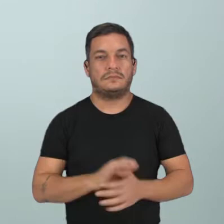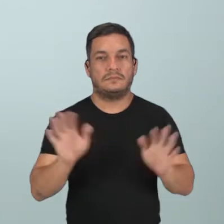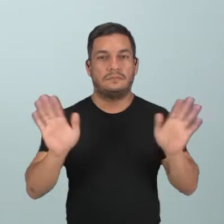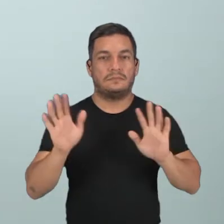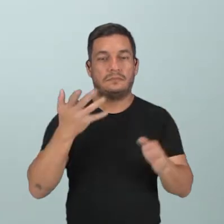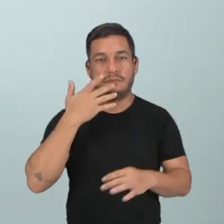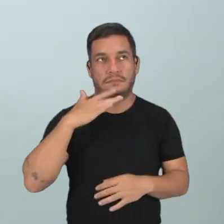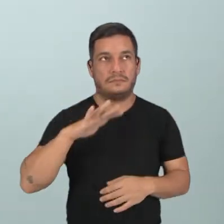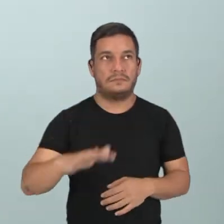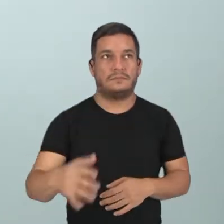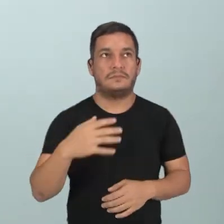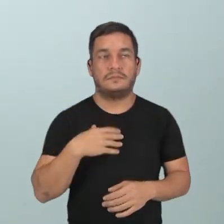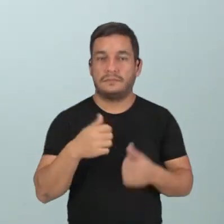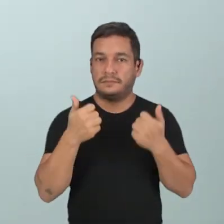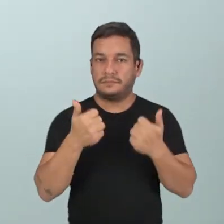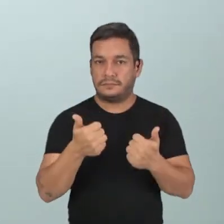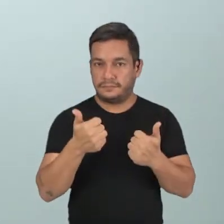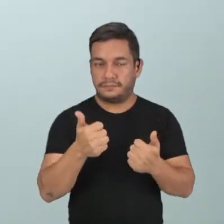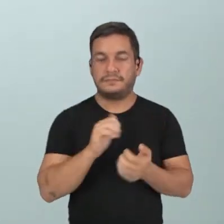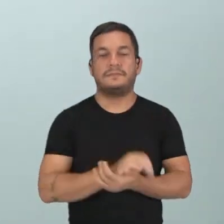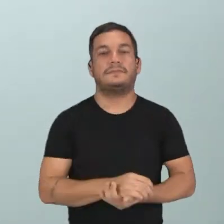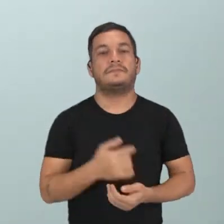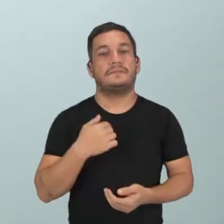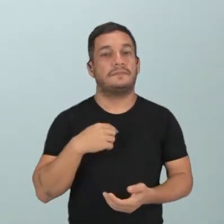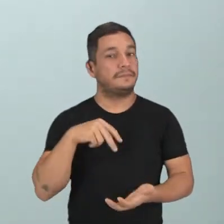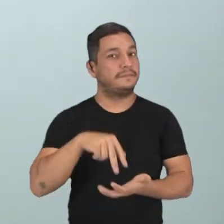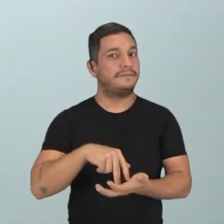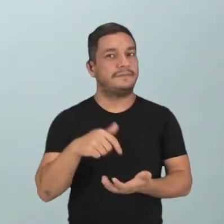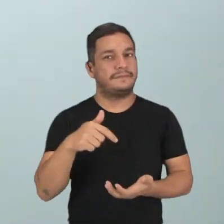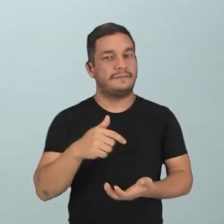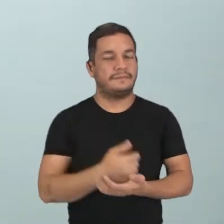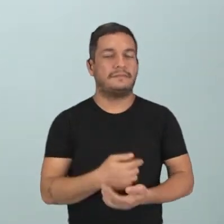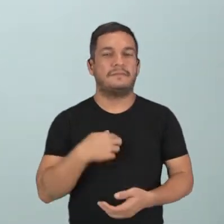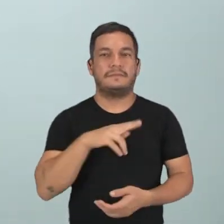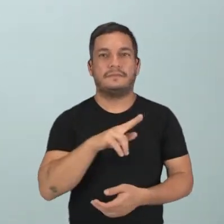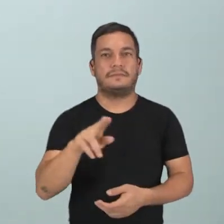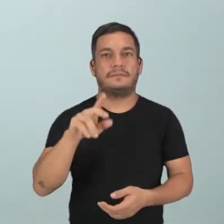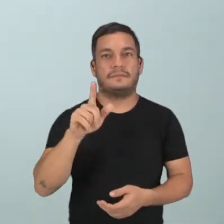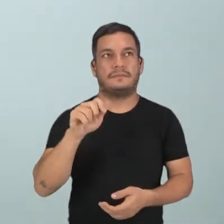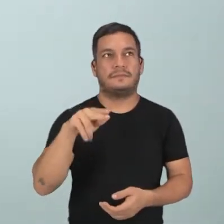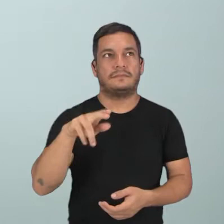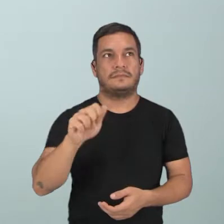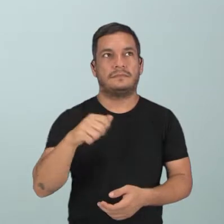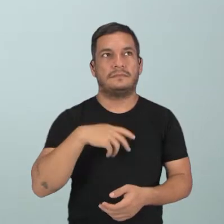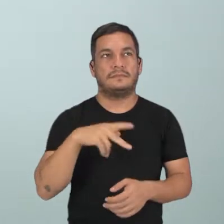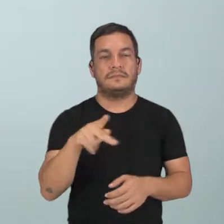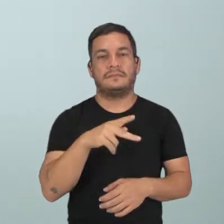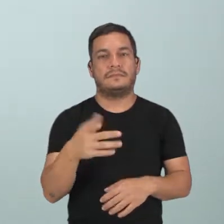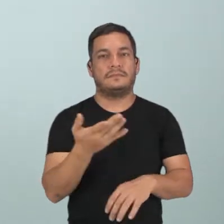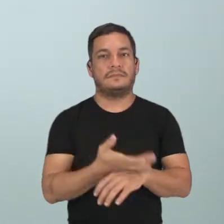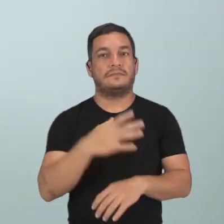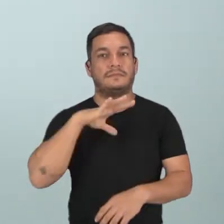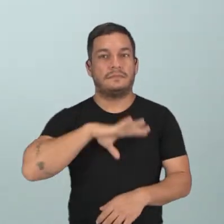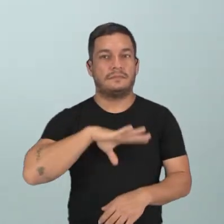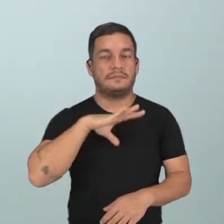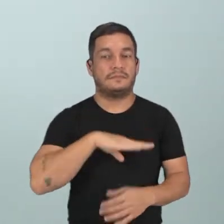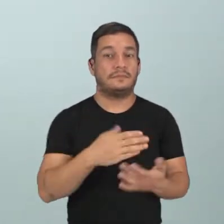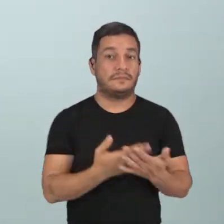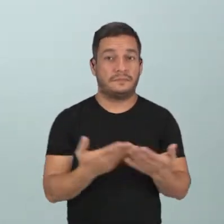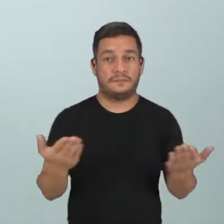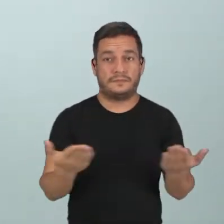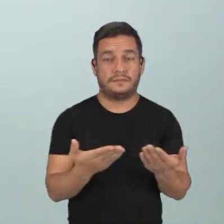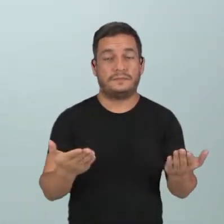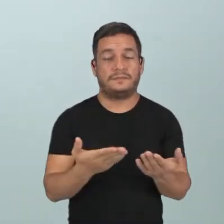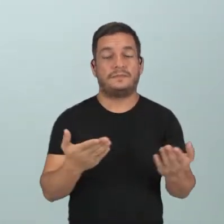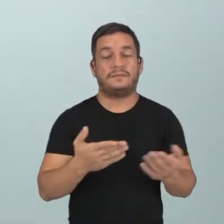o Olá crianças tudo bem com vocês eu aqui novamente eu me chamo Luana professora de língua portuguesa na